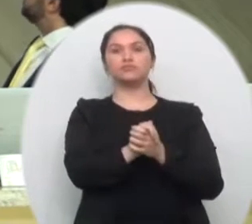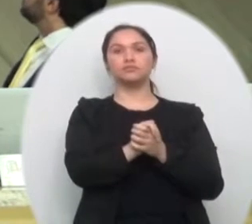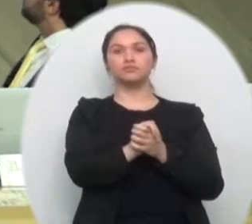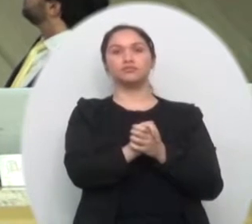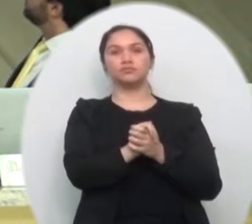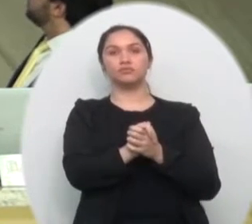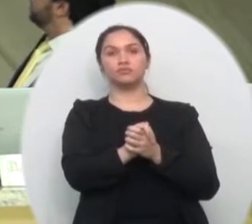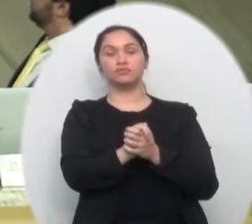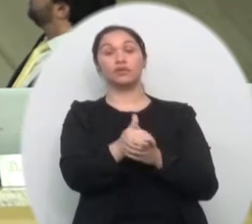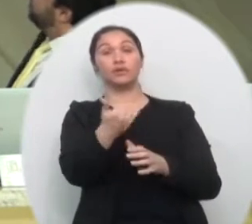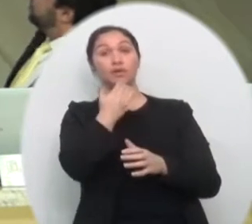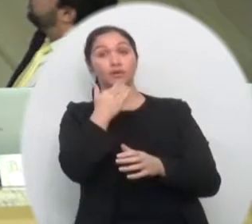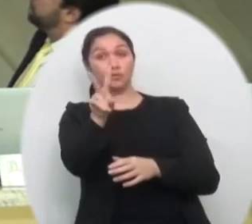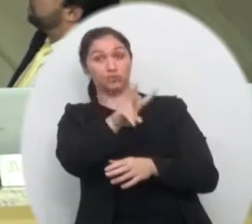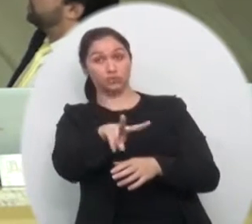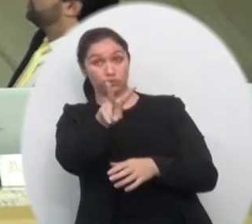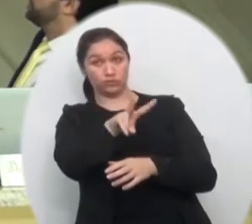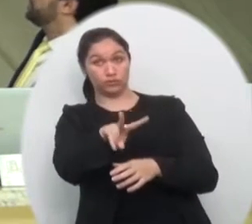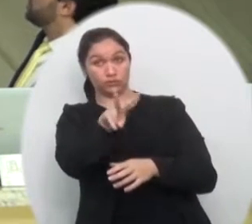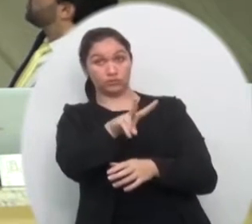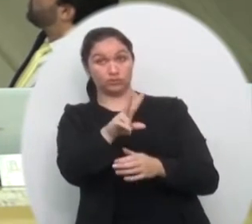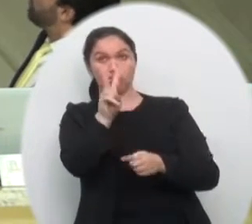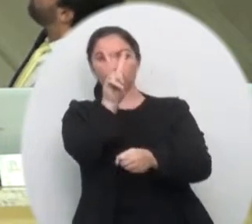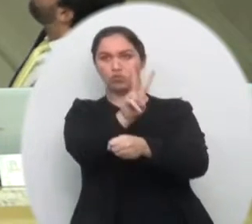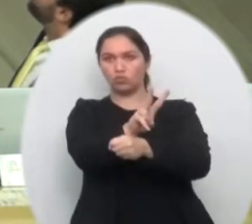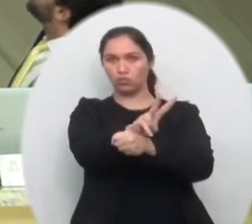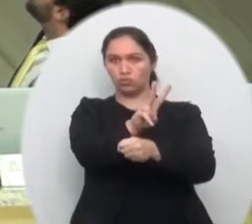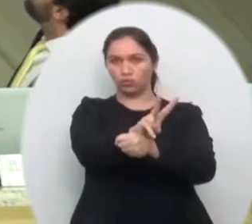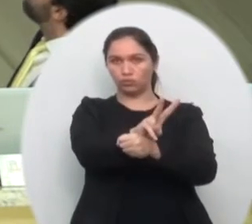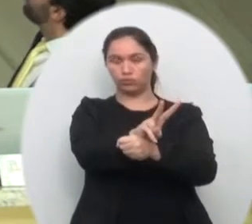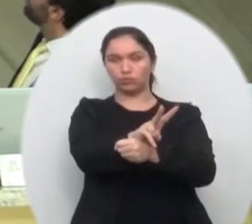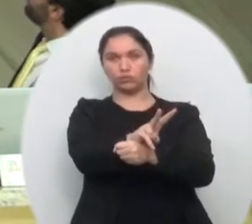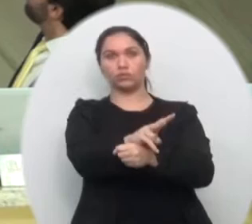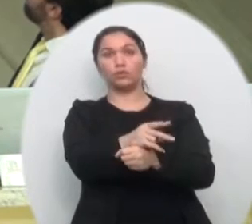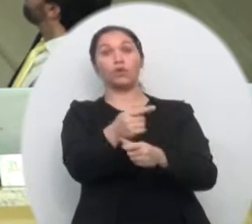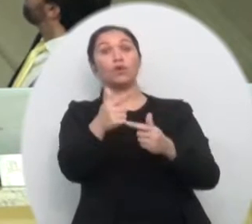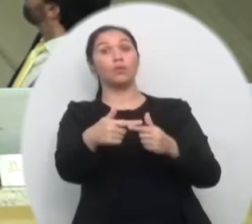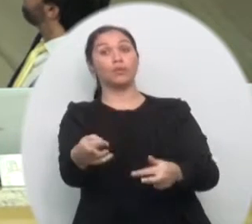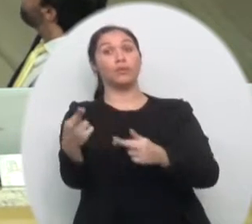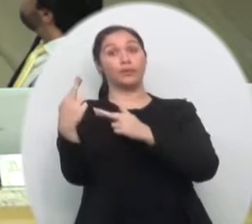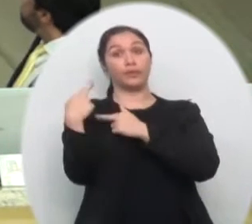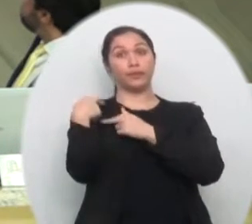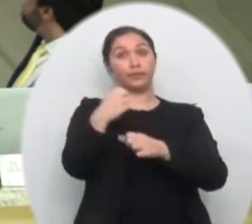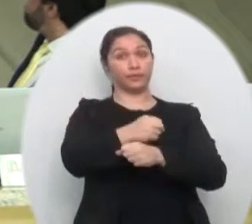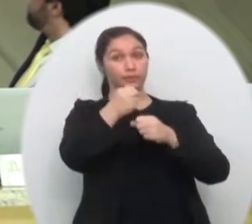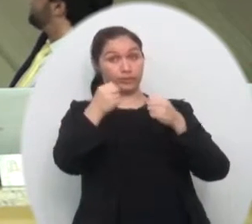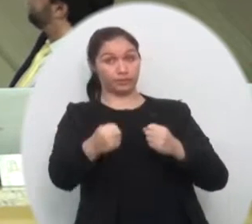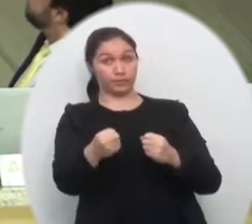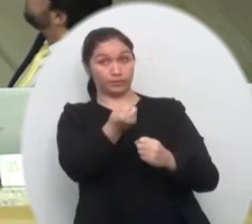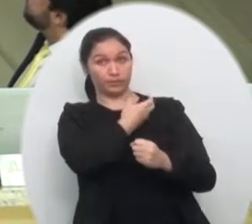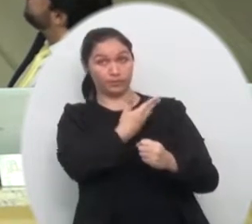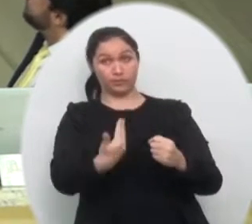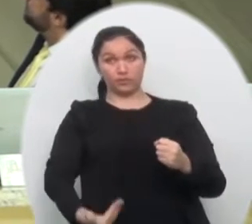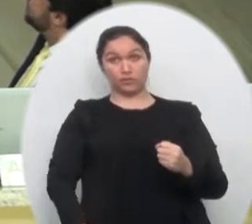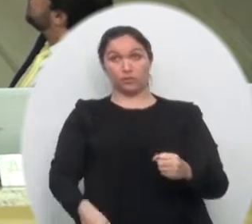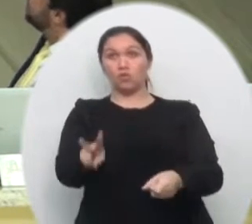eleito, fiscalizar e cobrar as ações. É dever do poder público e da coletividade defender o meio